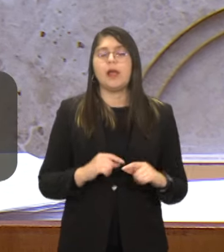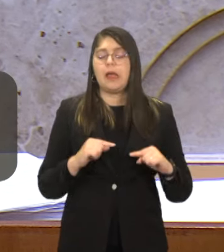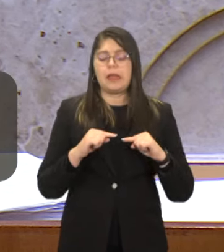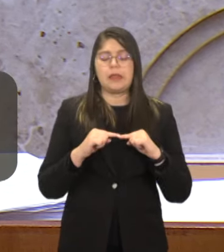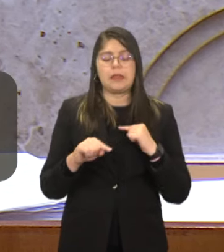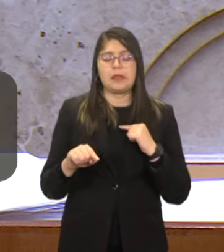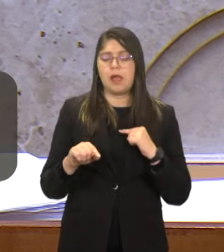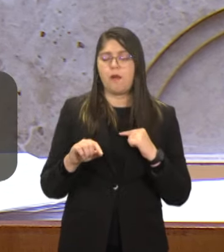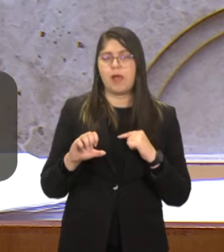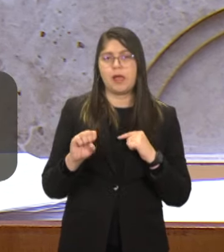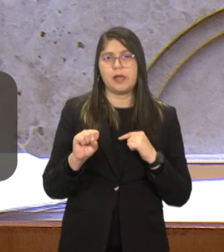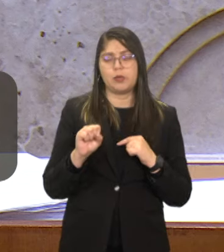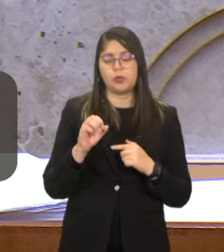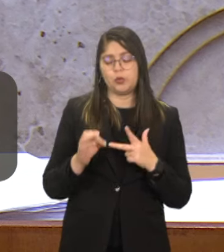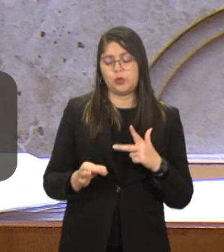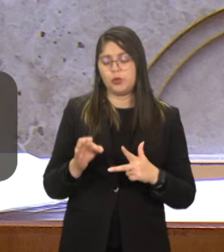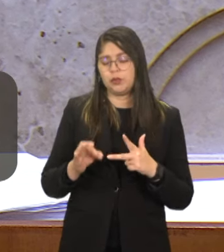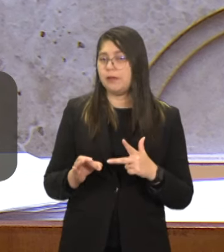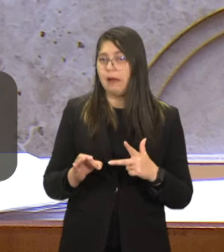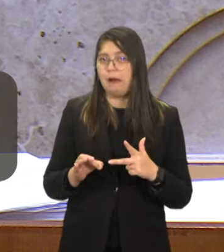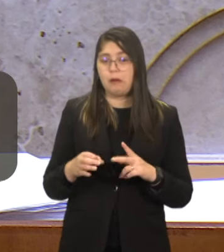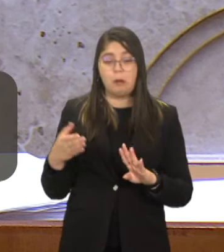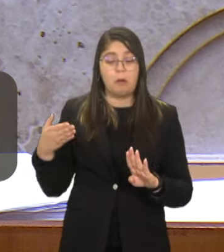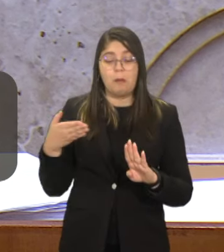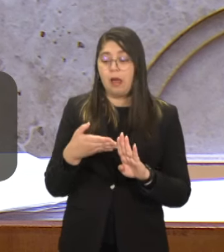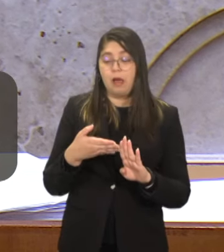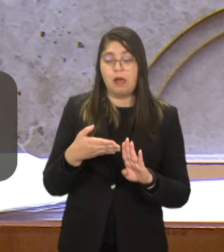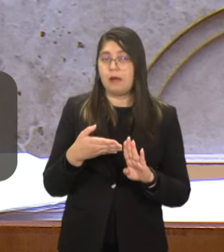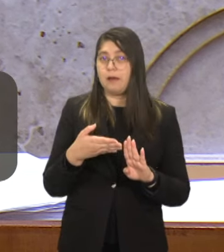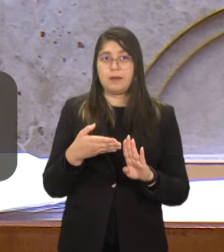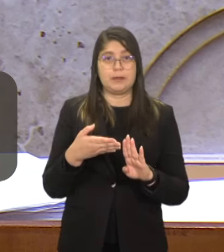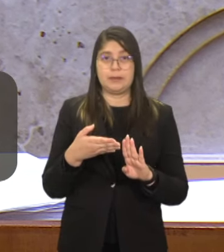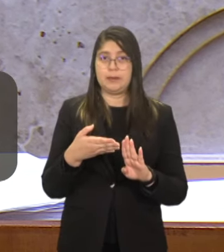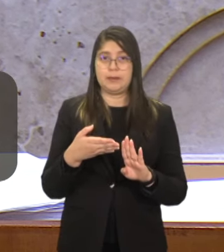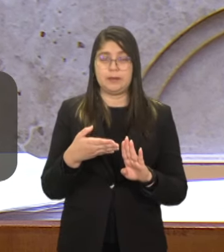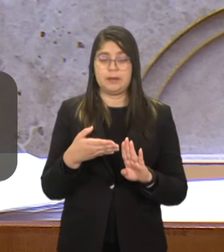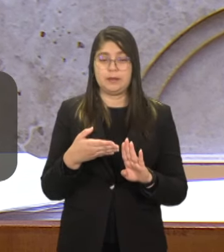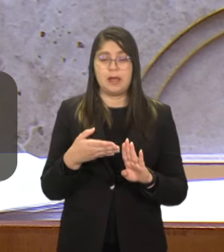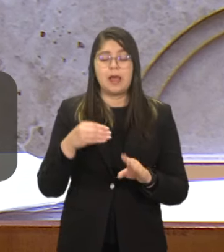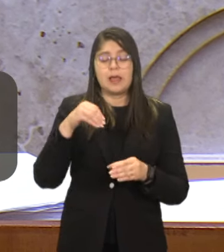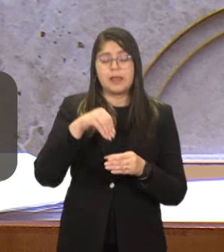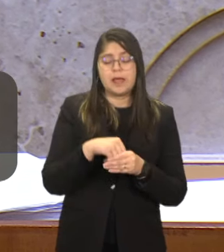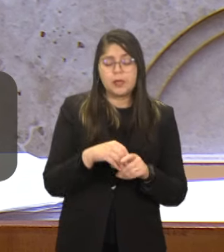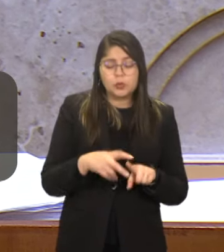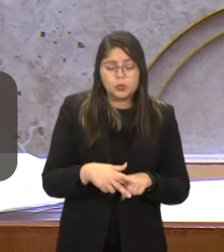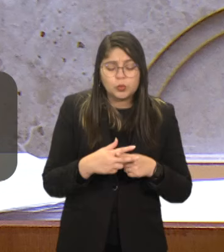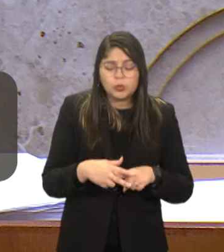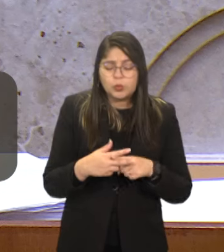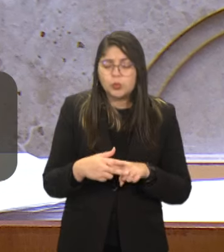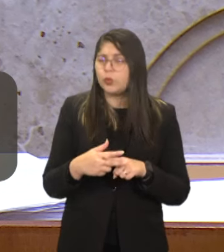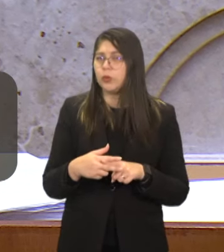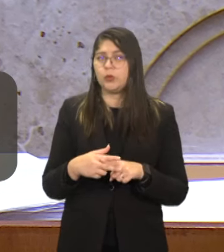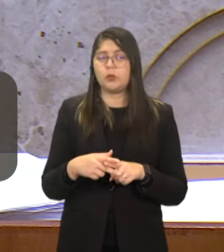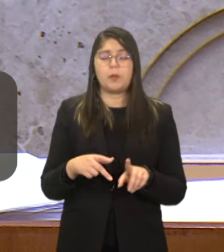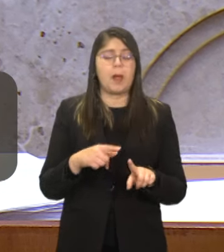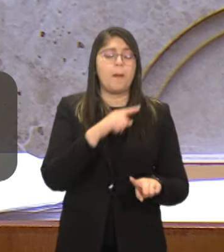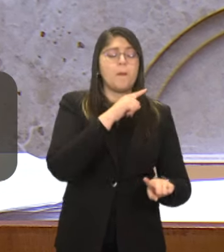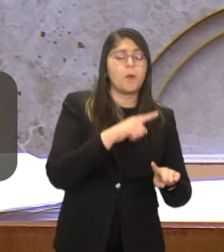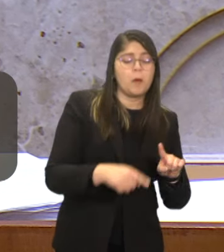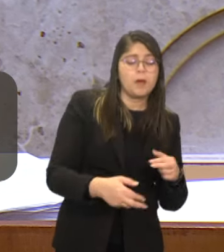Judiciário revisar o mérito das cláusulas e condições adentradas nas minúcias do ajuste, para vetar